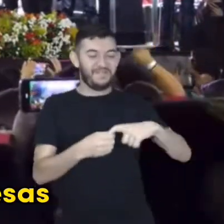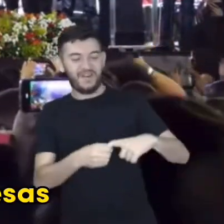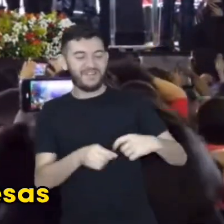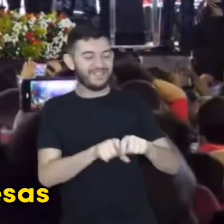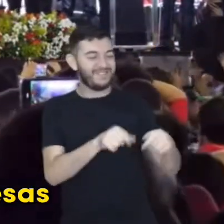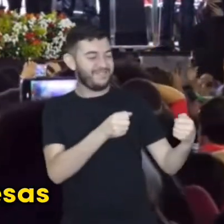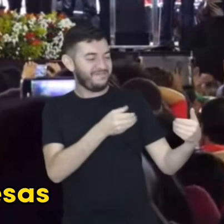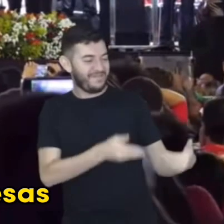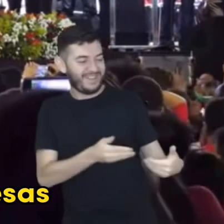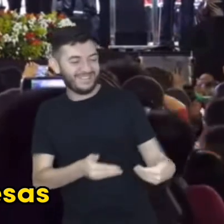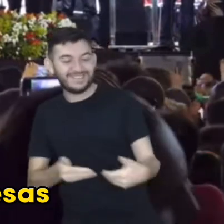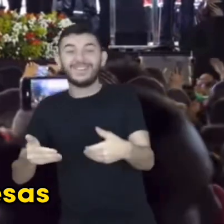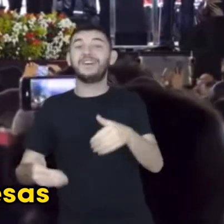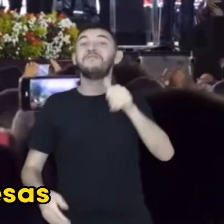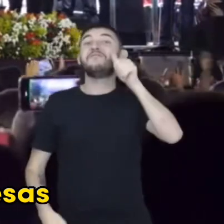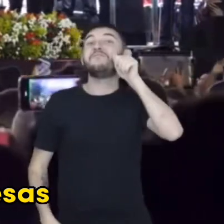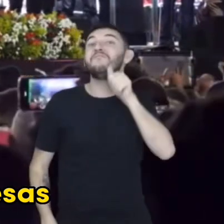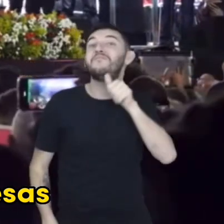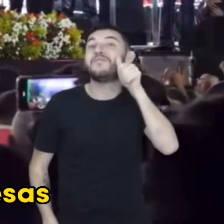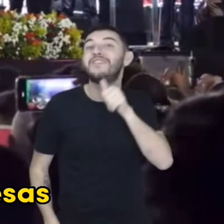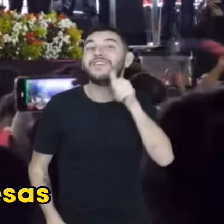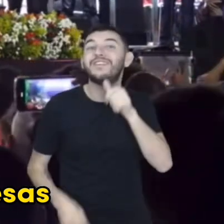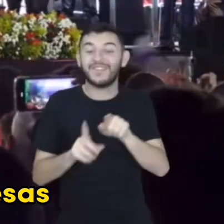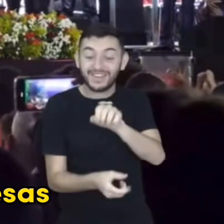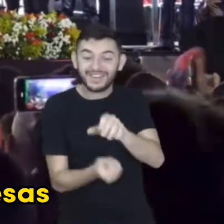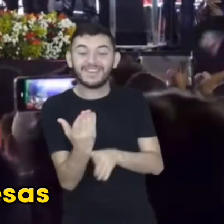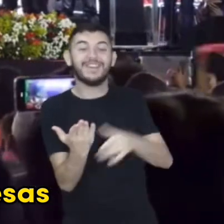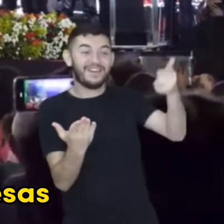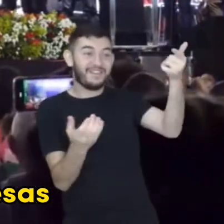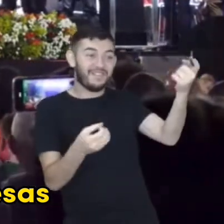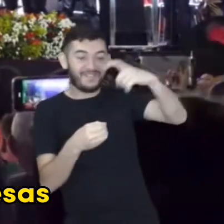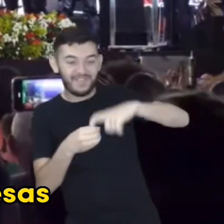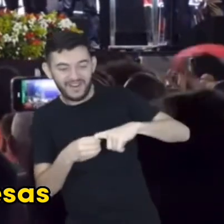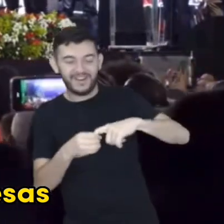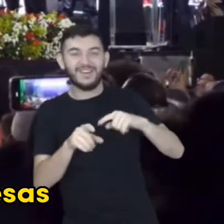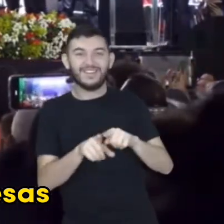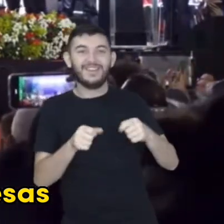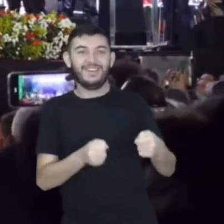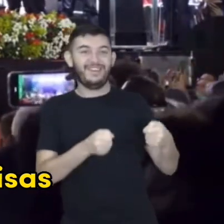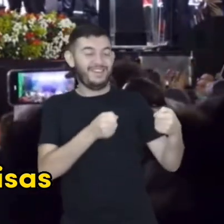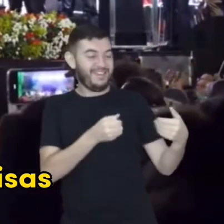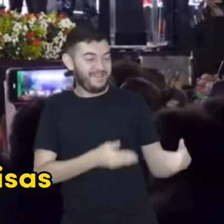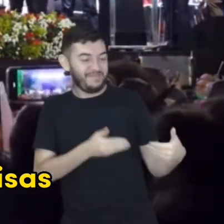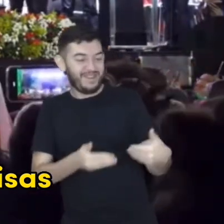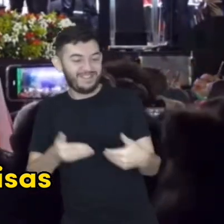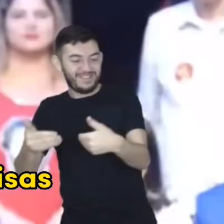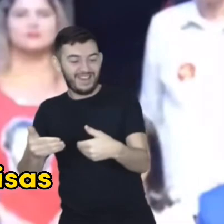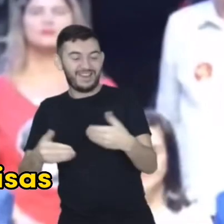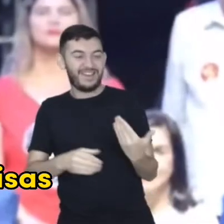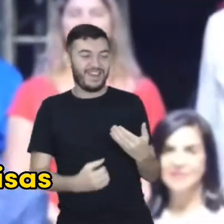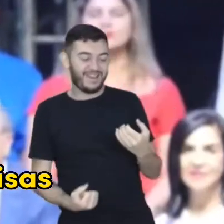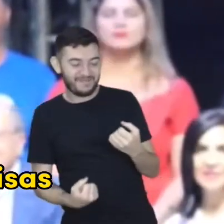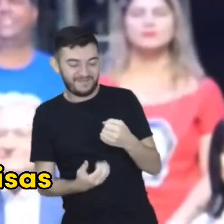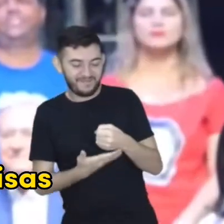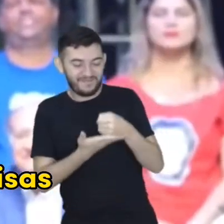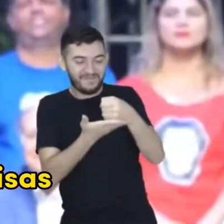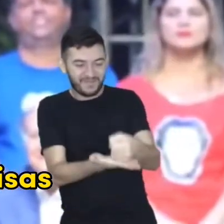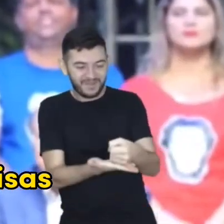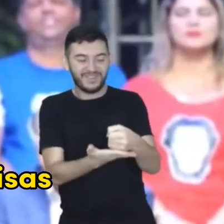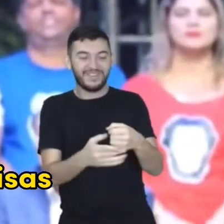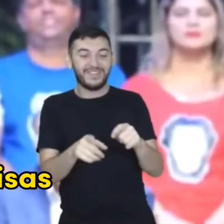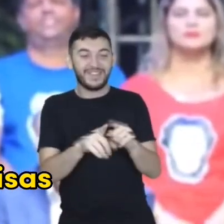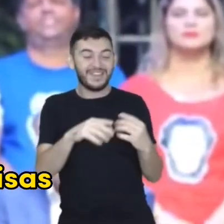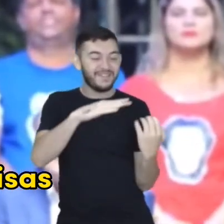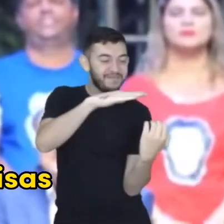a gente vai reconstruir o ministério Davi pequeno empresa mas se prepare mais